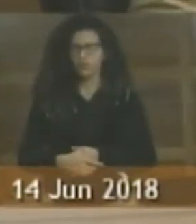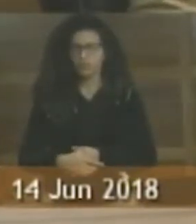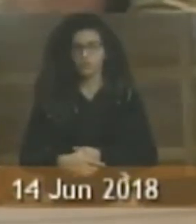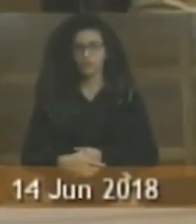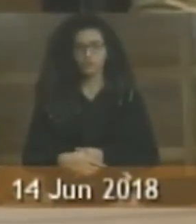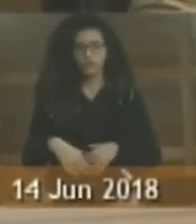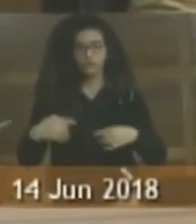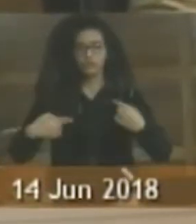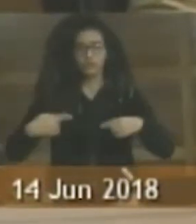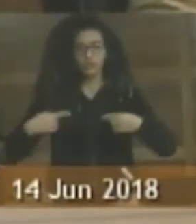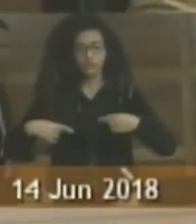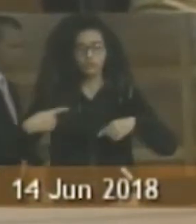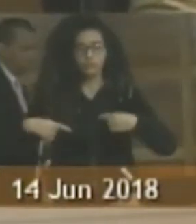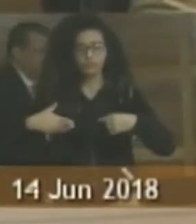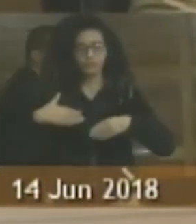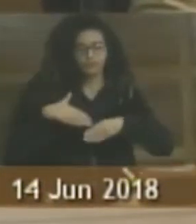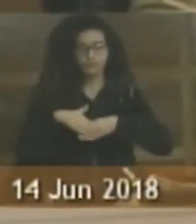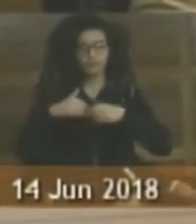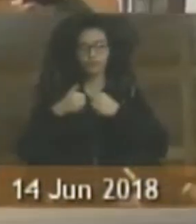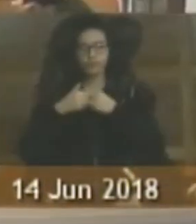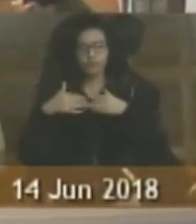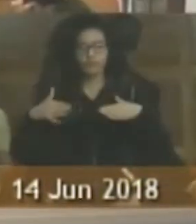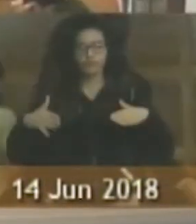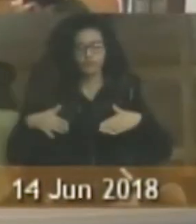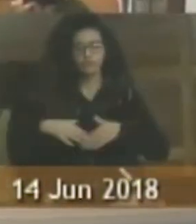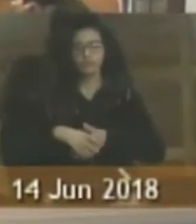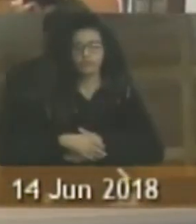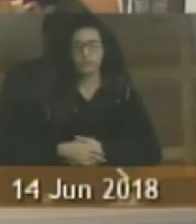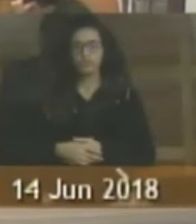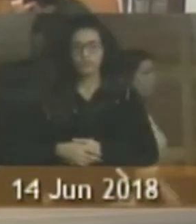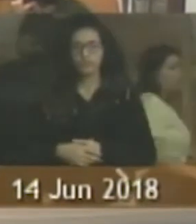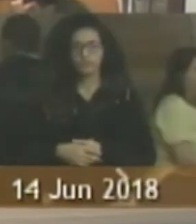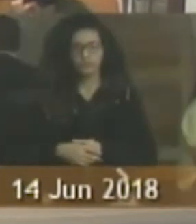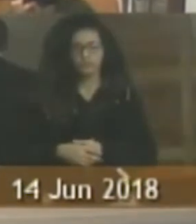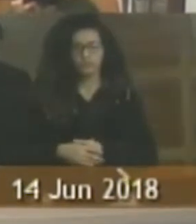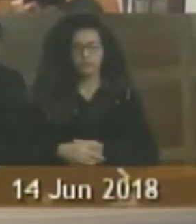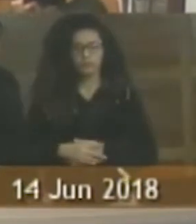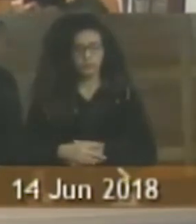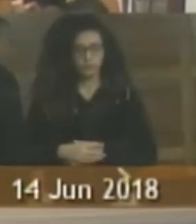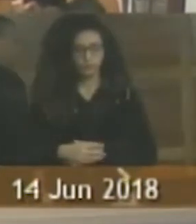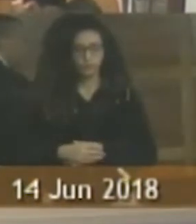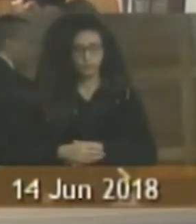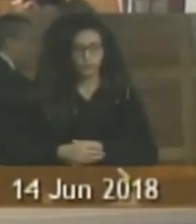Em discussão. Não havendo oradores, votação aberta.